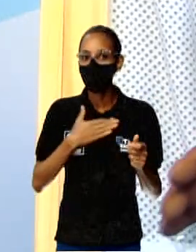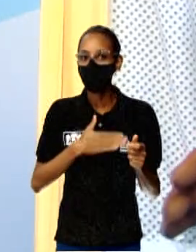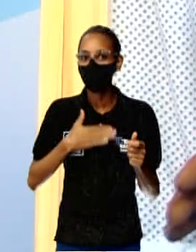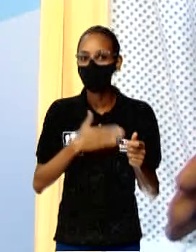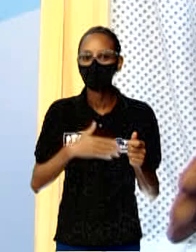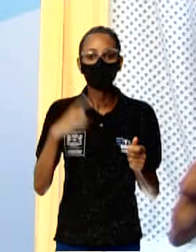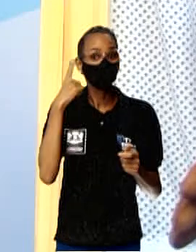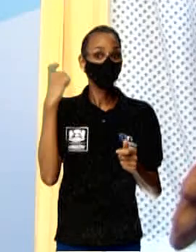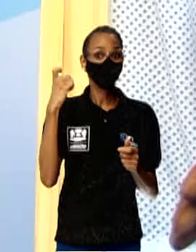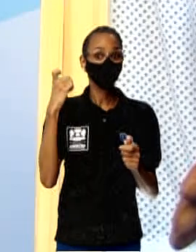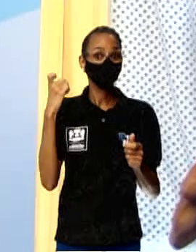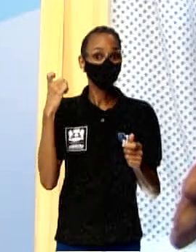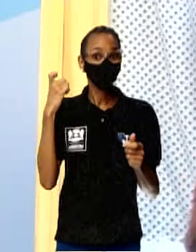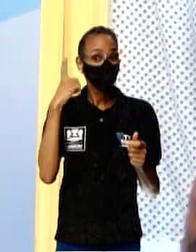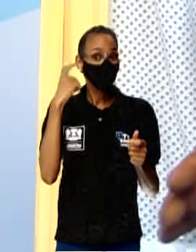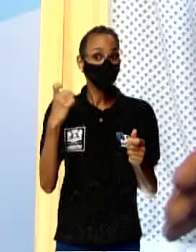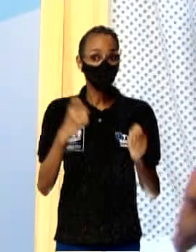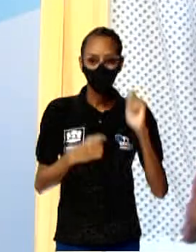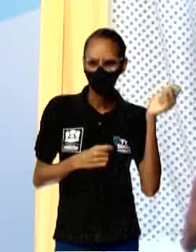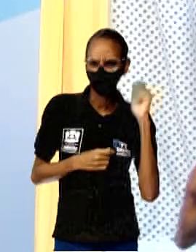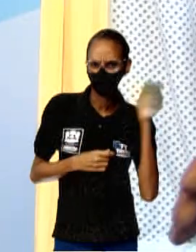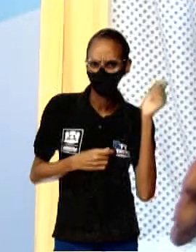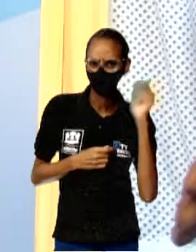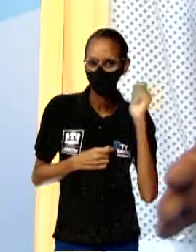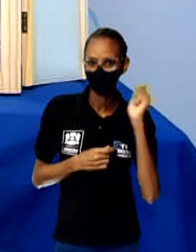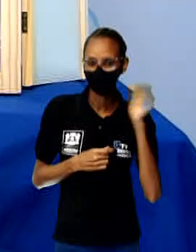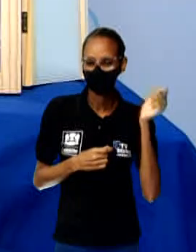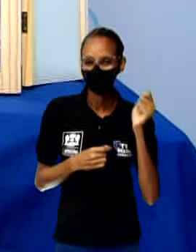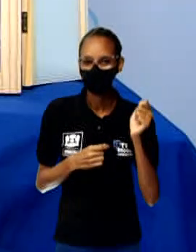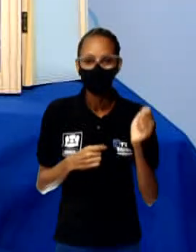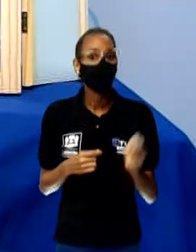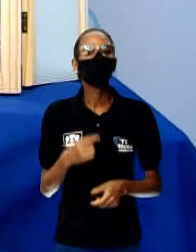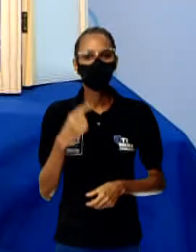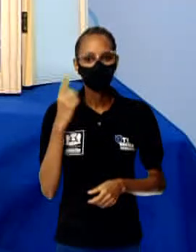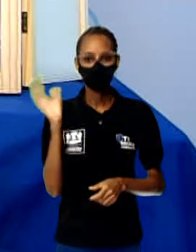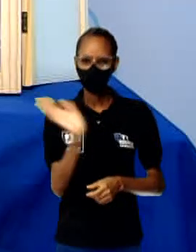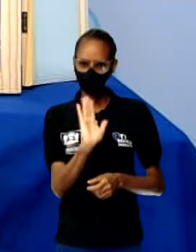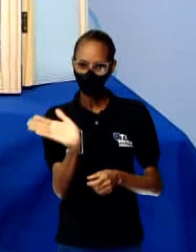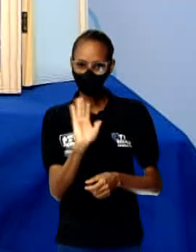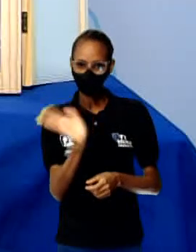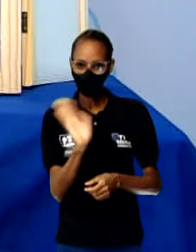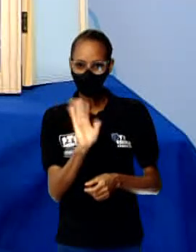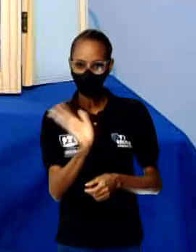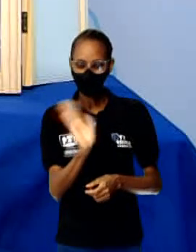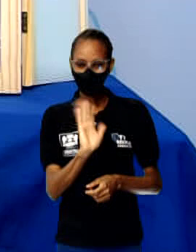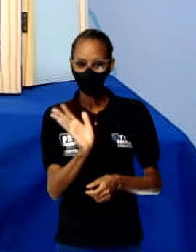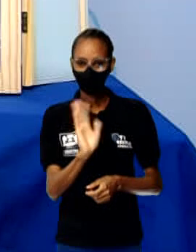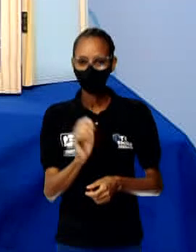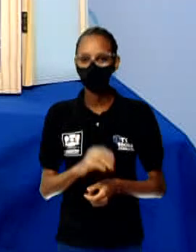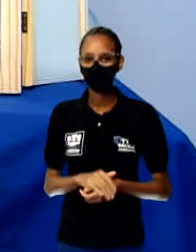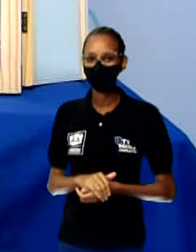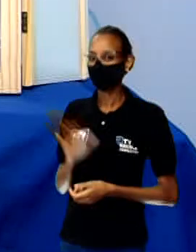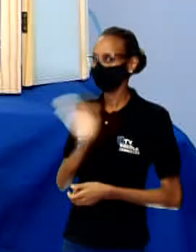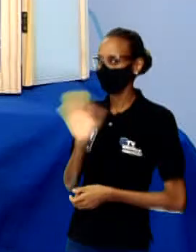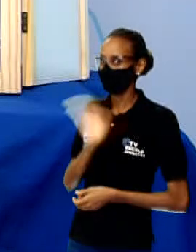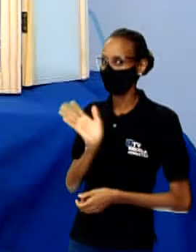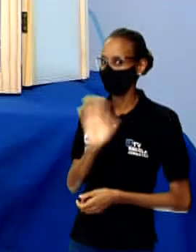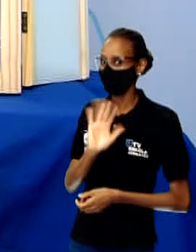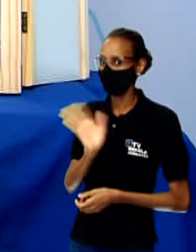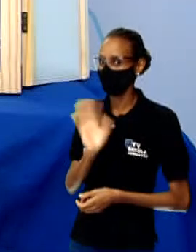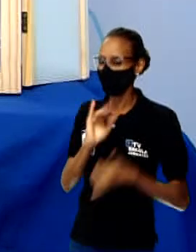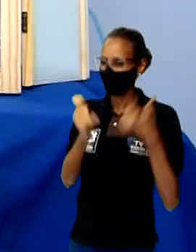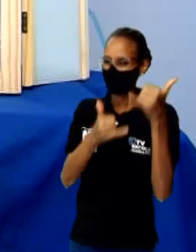de ajeitar 11 11 ele chegar Vamos dar tchau Zuca tchau tchau